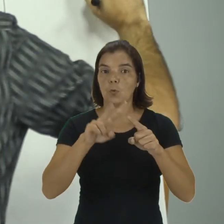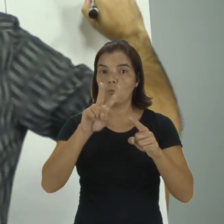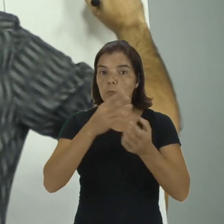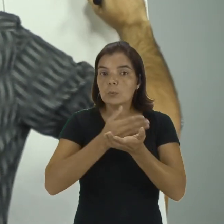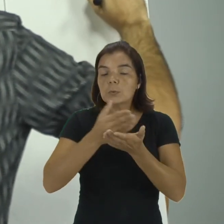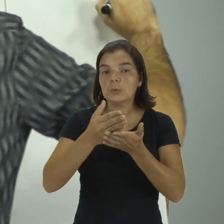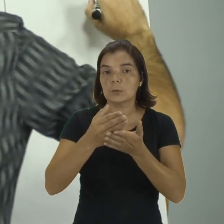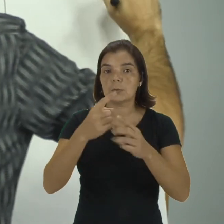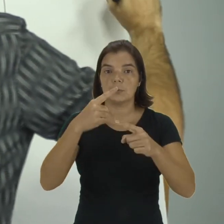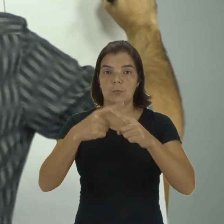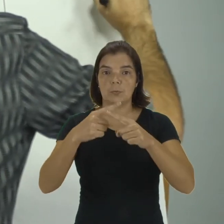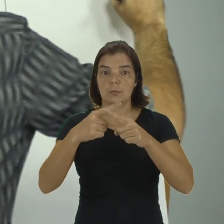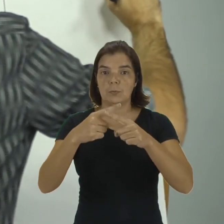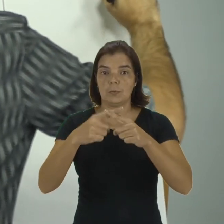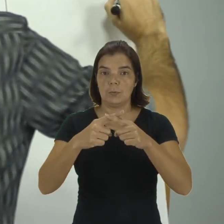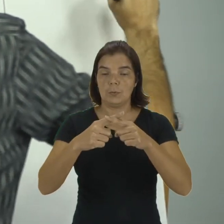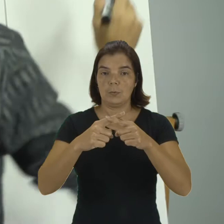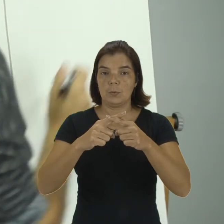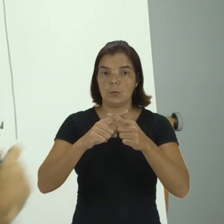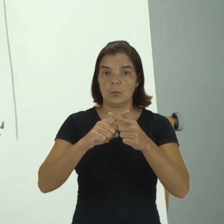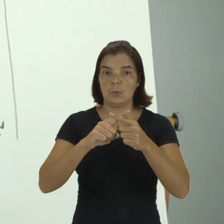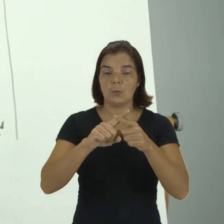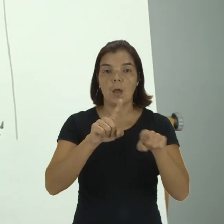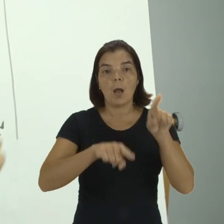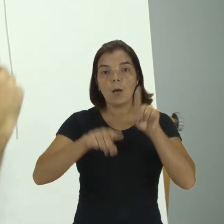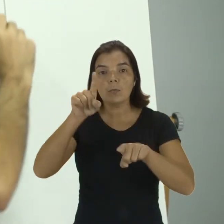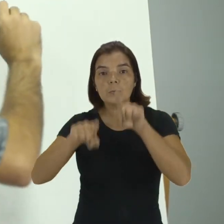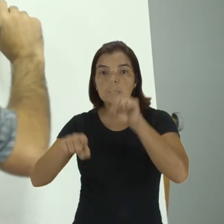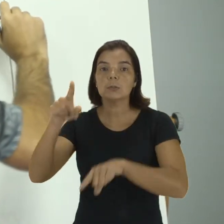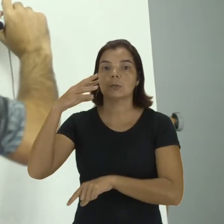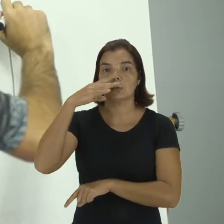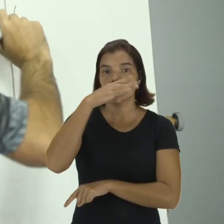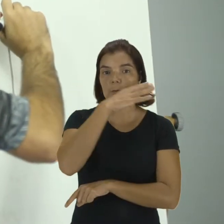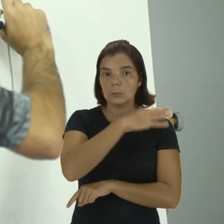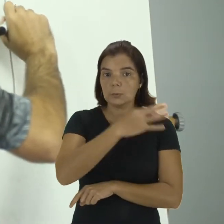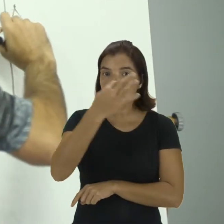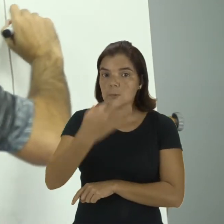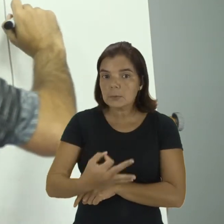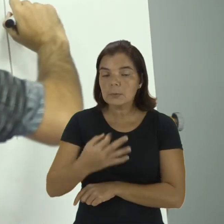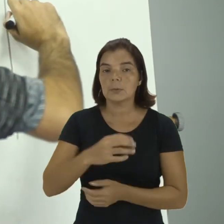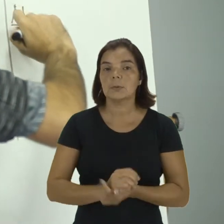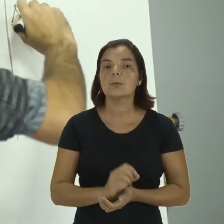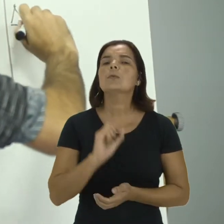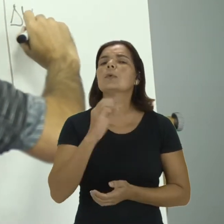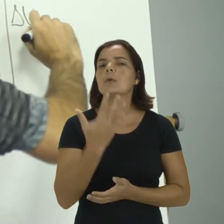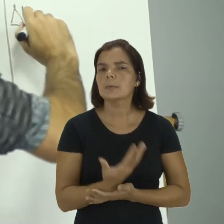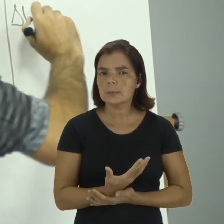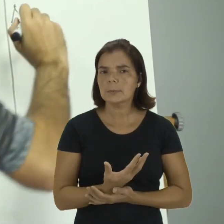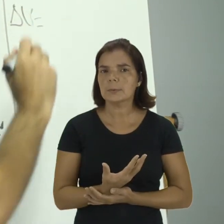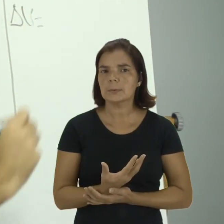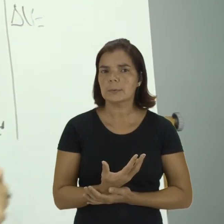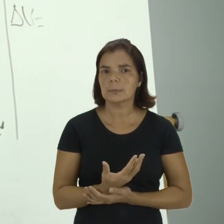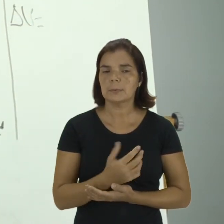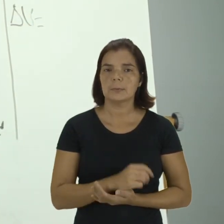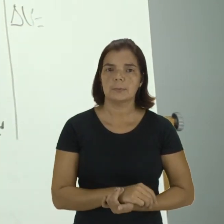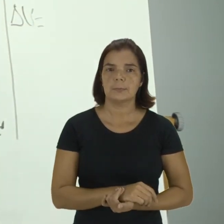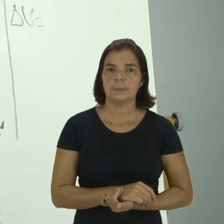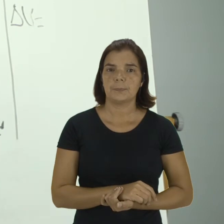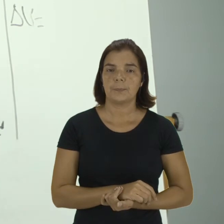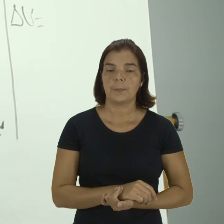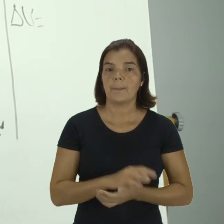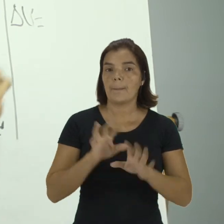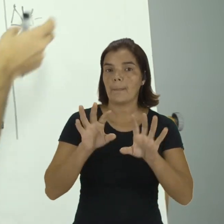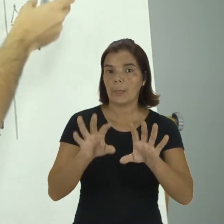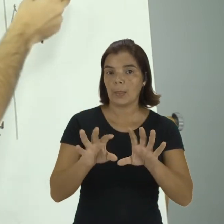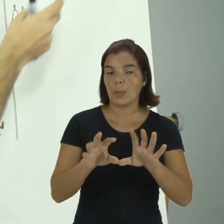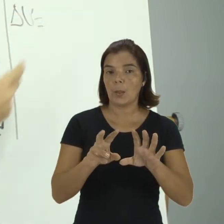inicial, vezes a variação da temperatura, certo? O que acontece, pessoal? Nesse